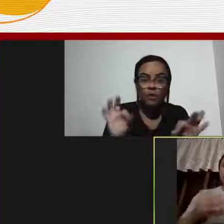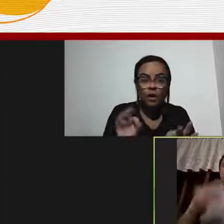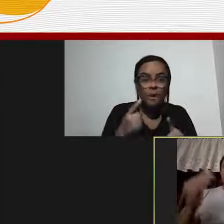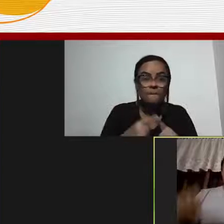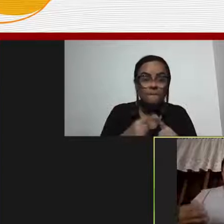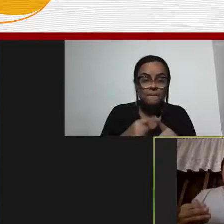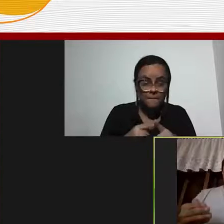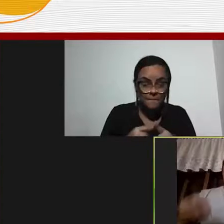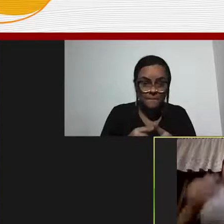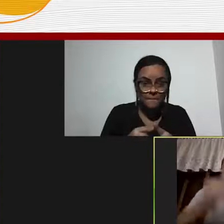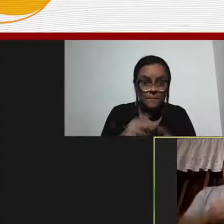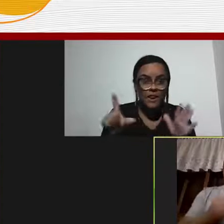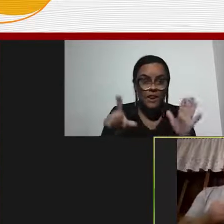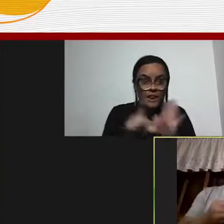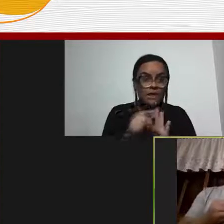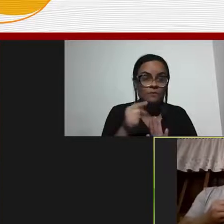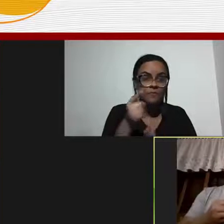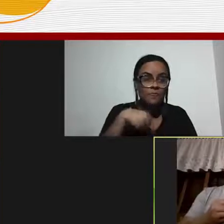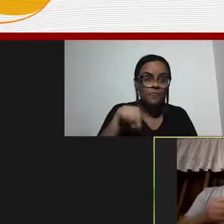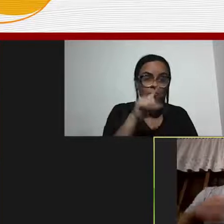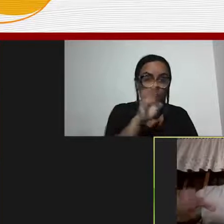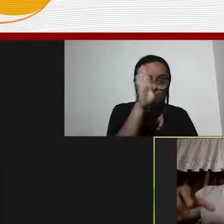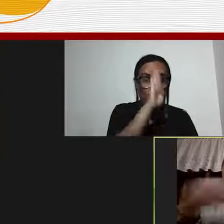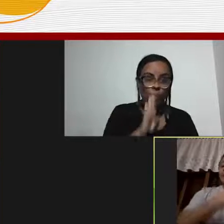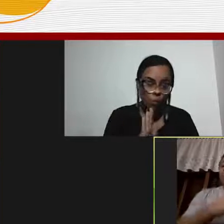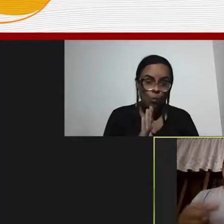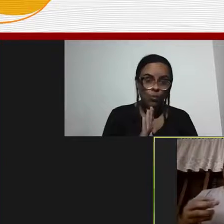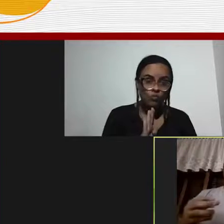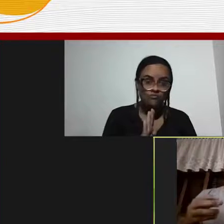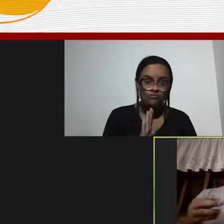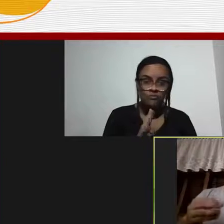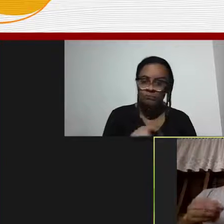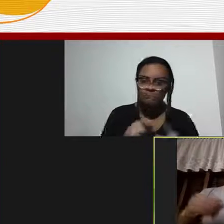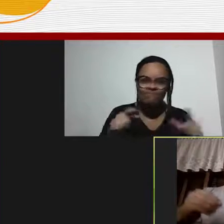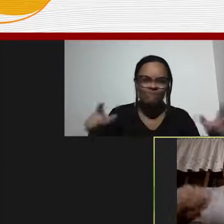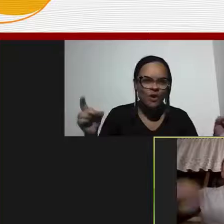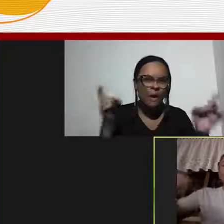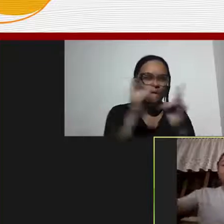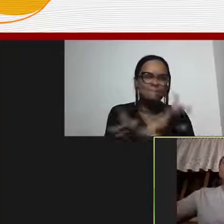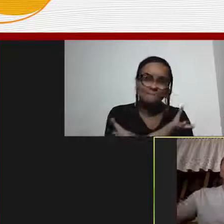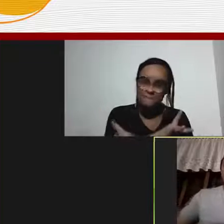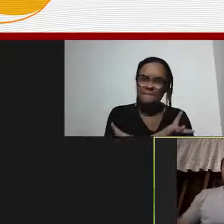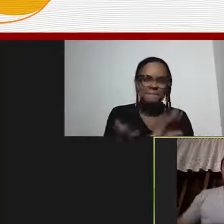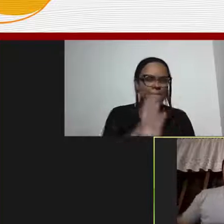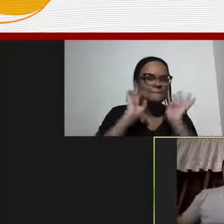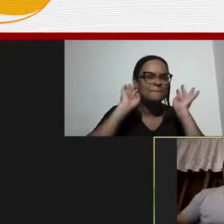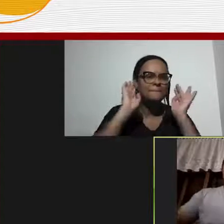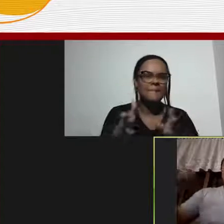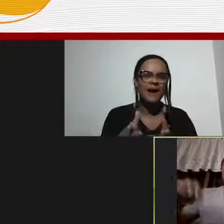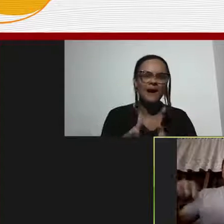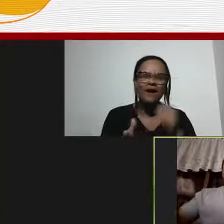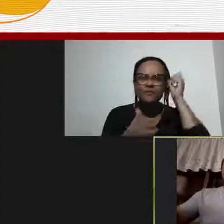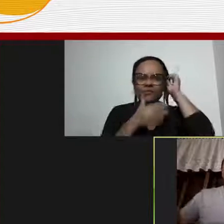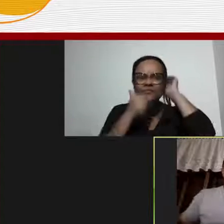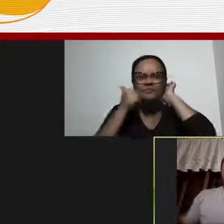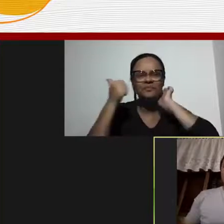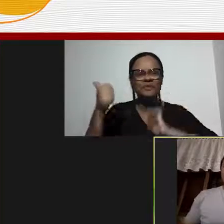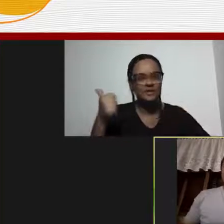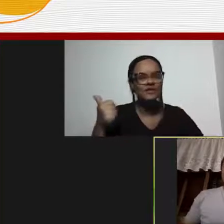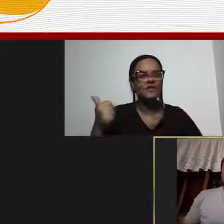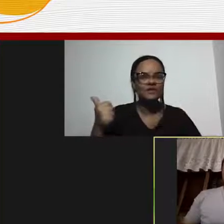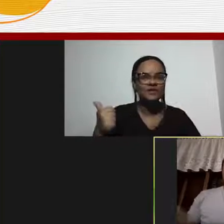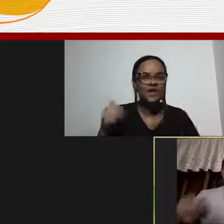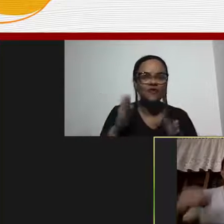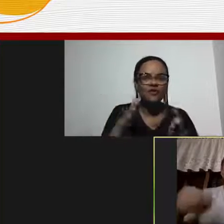as nossas leis, a nossa Constituição, ela é a mais completa de todo mundo em questão da pessoa